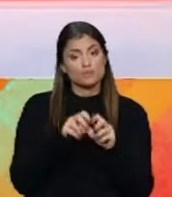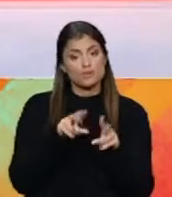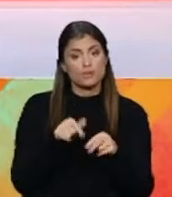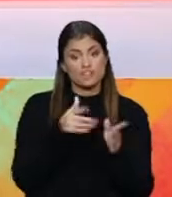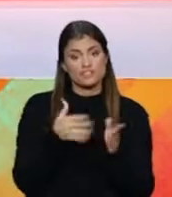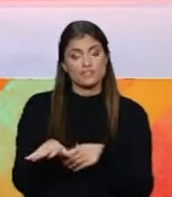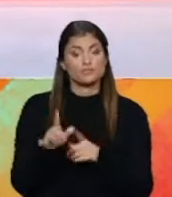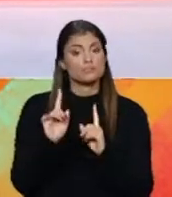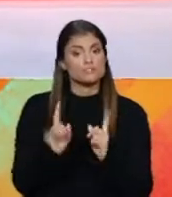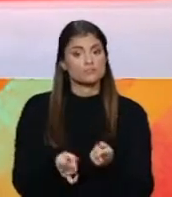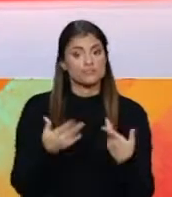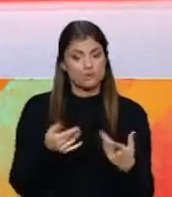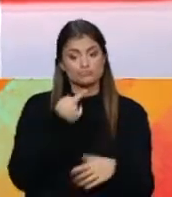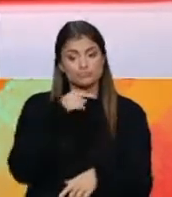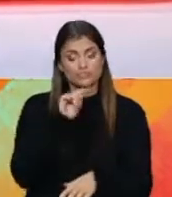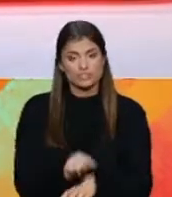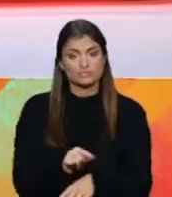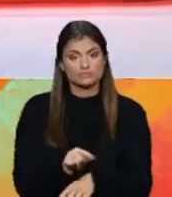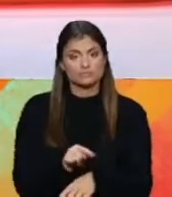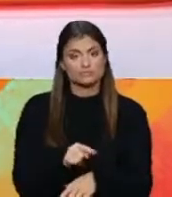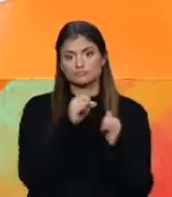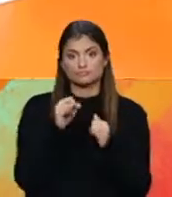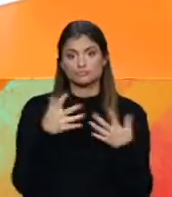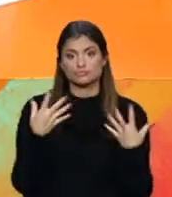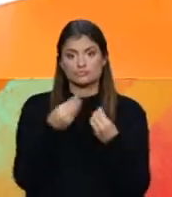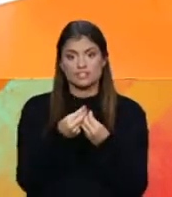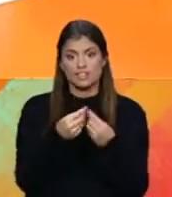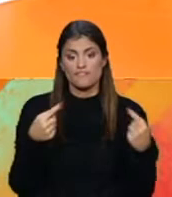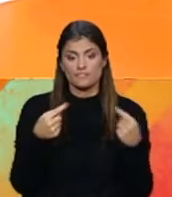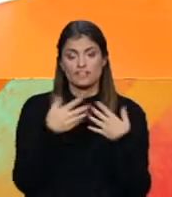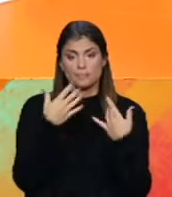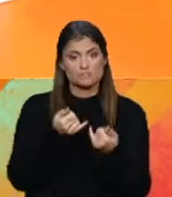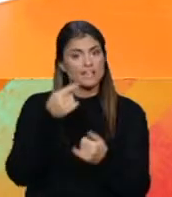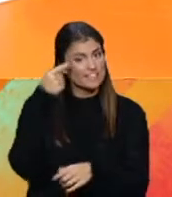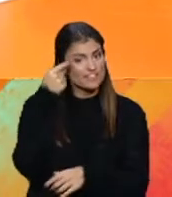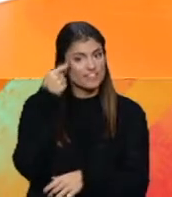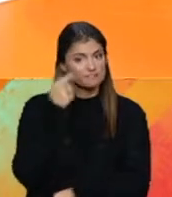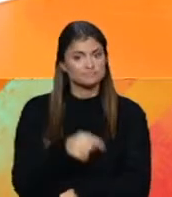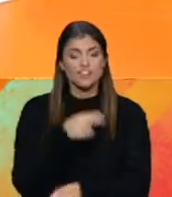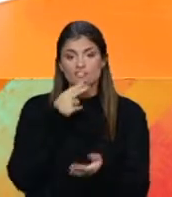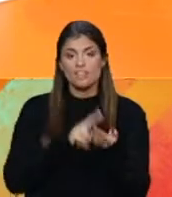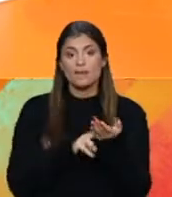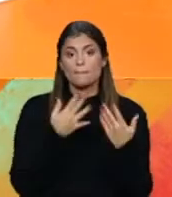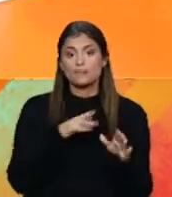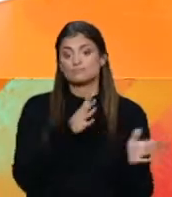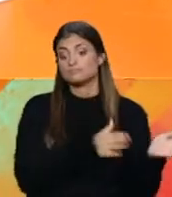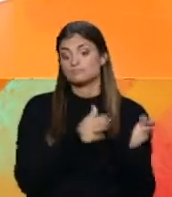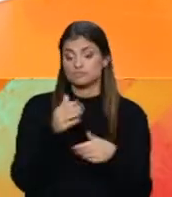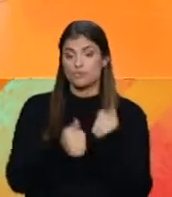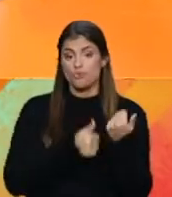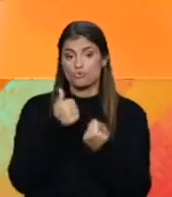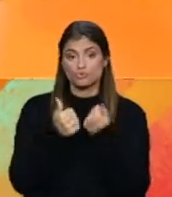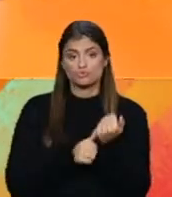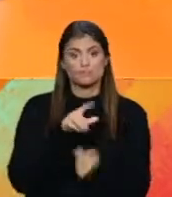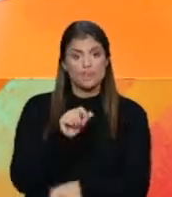fase e por isso começamos Por novamente retirar o público na Praça da Alegria a grande final na próxima quinta-feira mas para Além Deste concurso